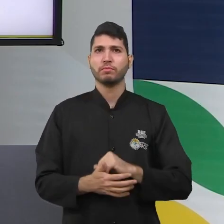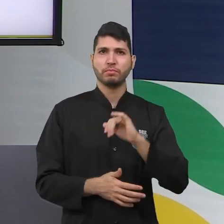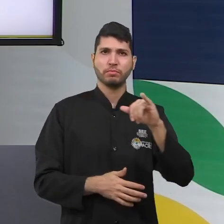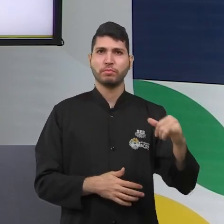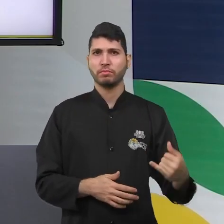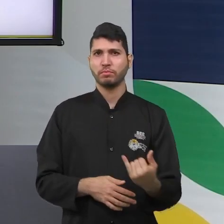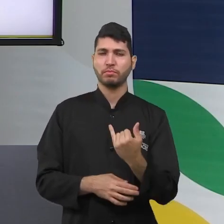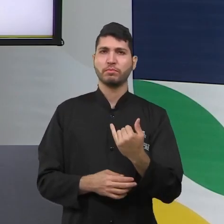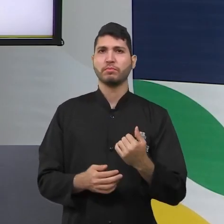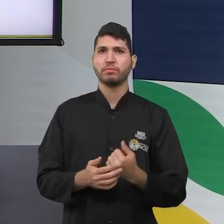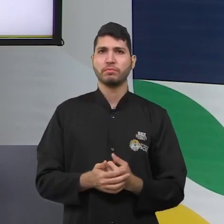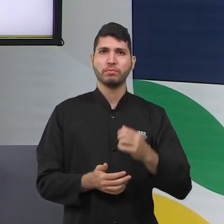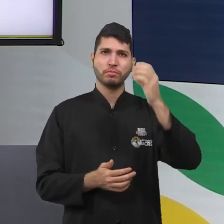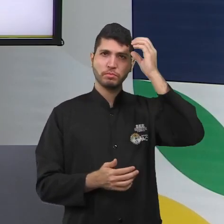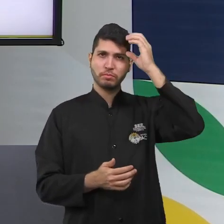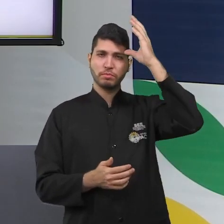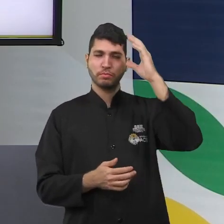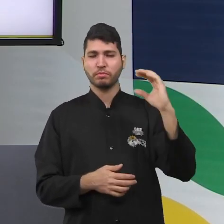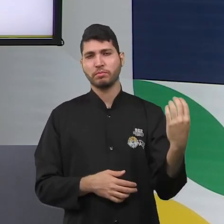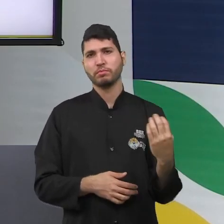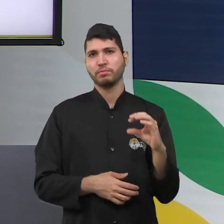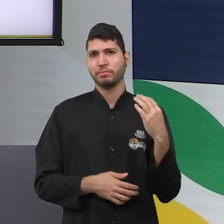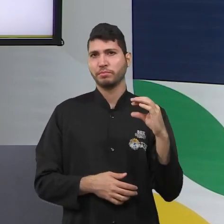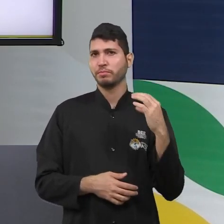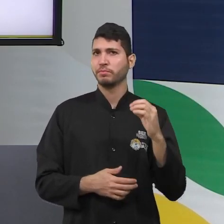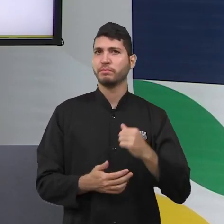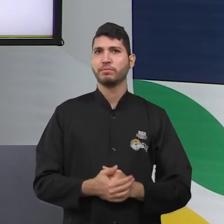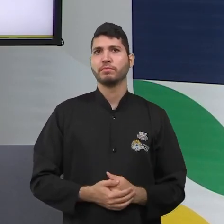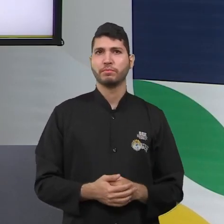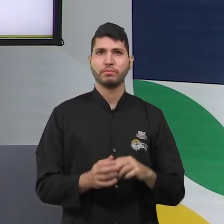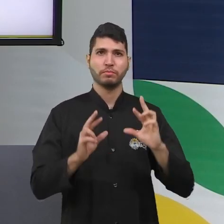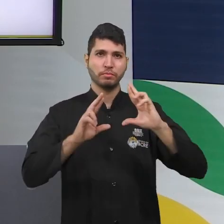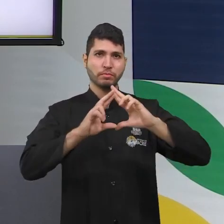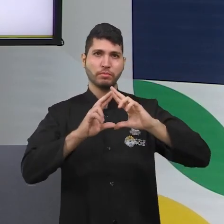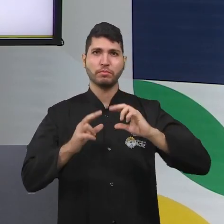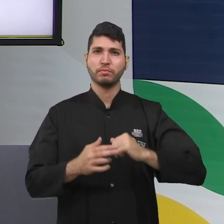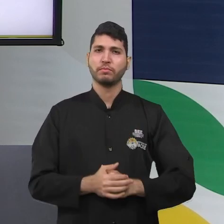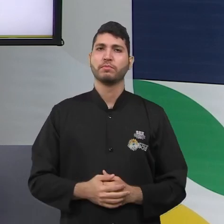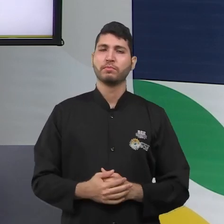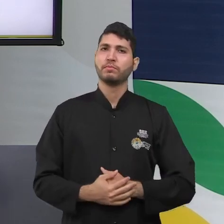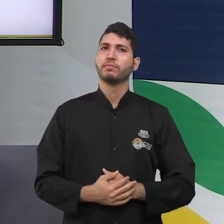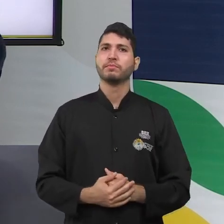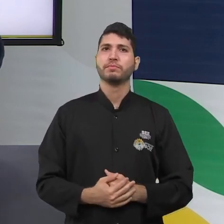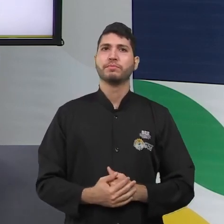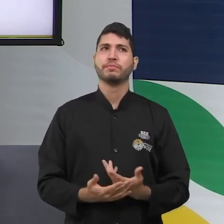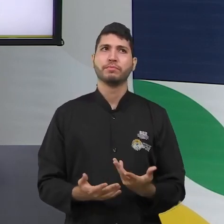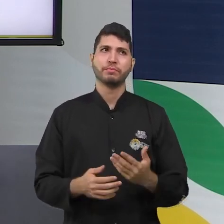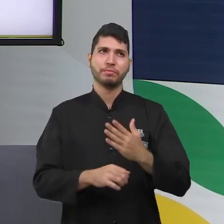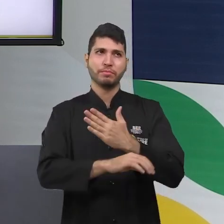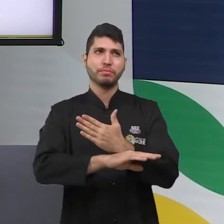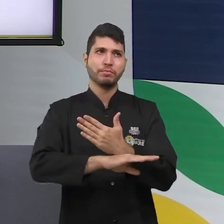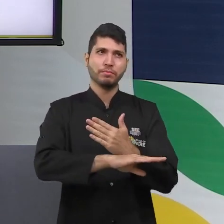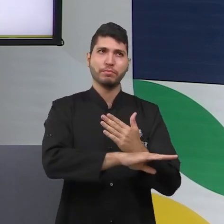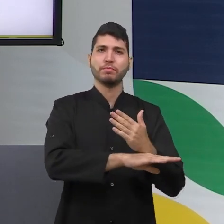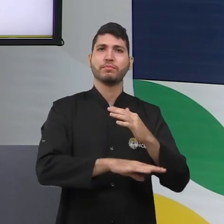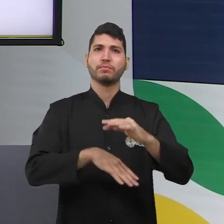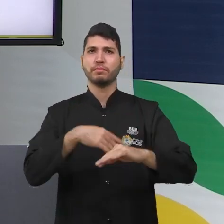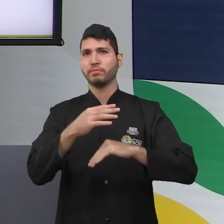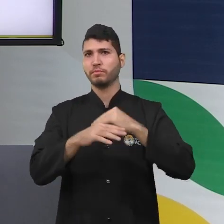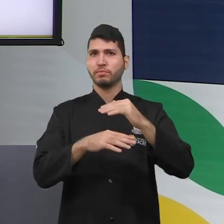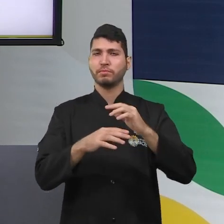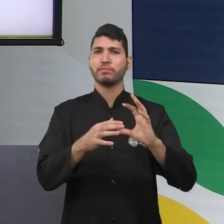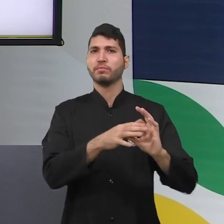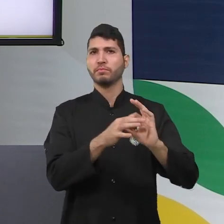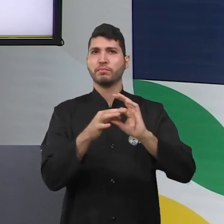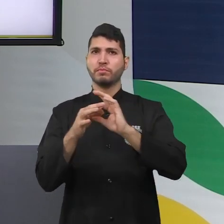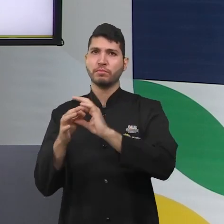oportunizado conhecimento científico, conhecimento acerca de sustentabilidade, porque pensa, a vela é desenvolvida dentro do contexto marítimo. O